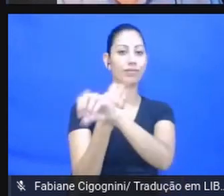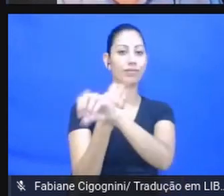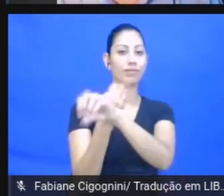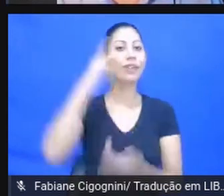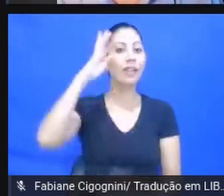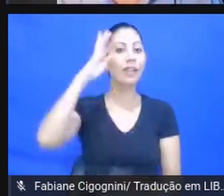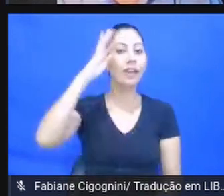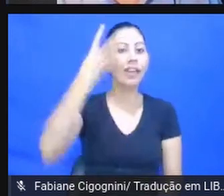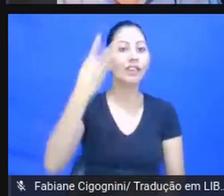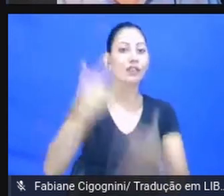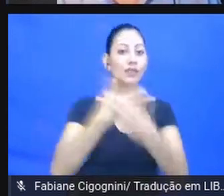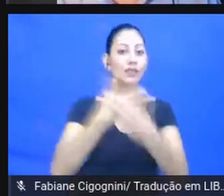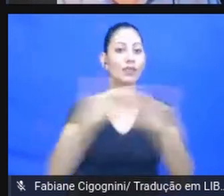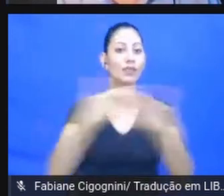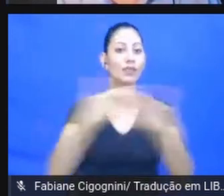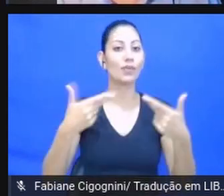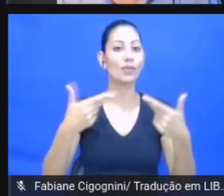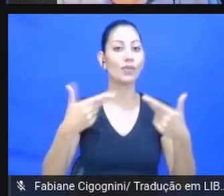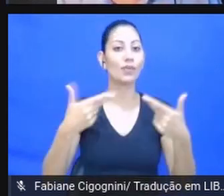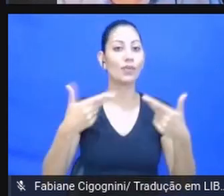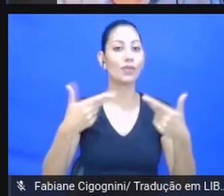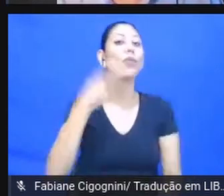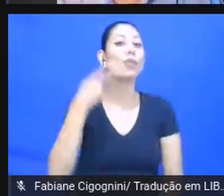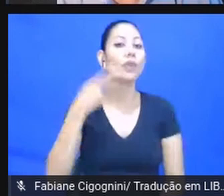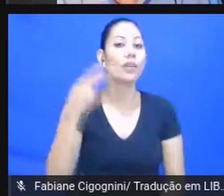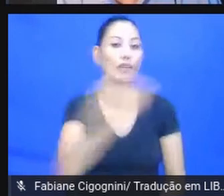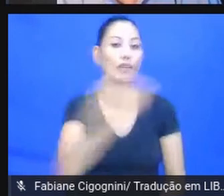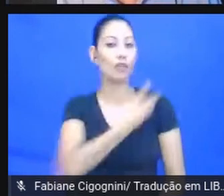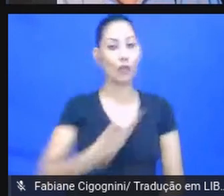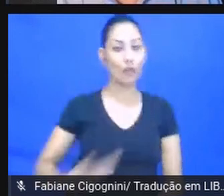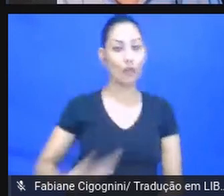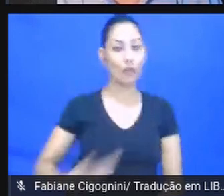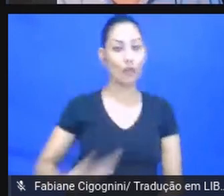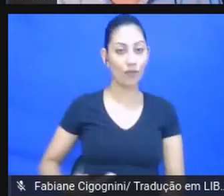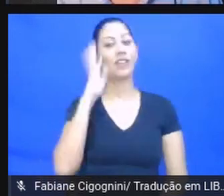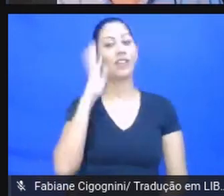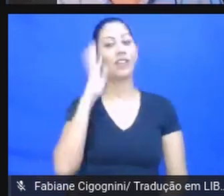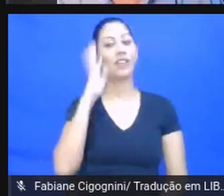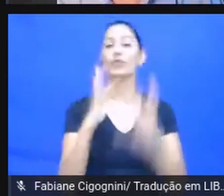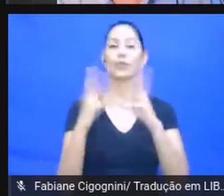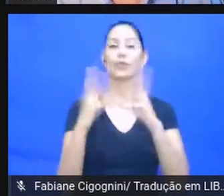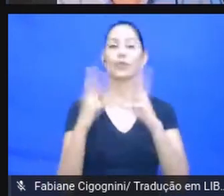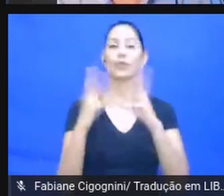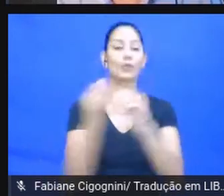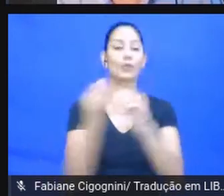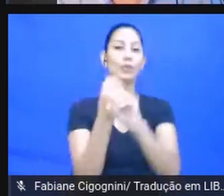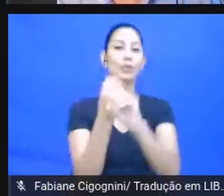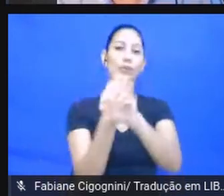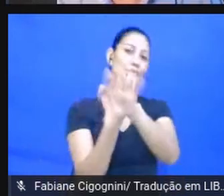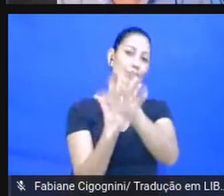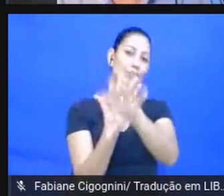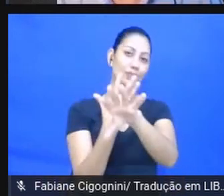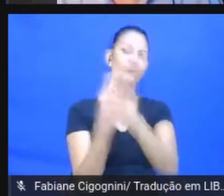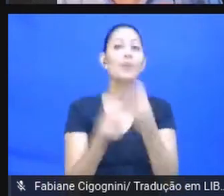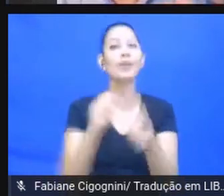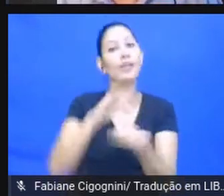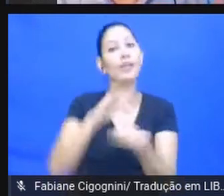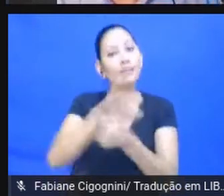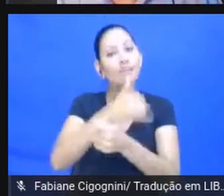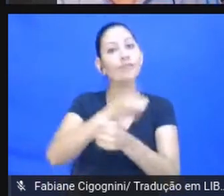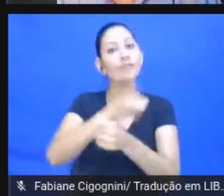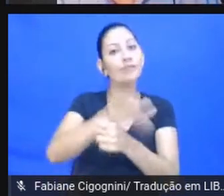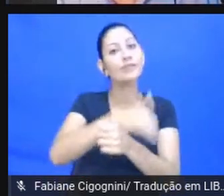online, governos, decisões em todos os campos. Estamos avançando enormemente nisso aí,